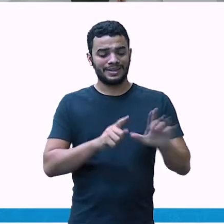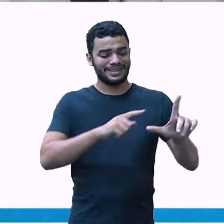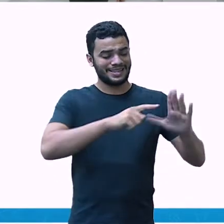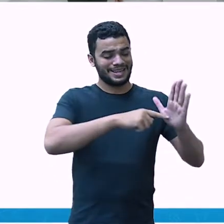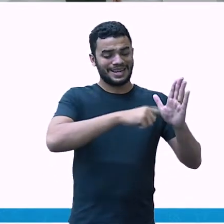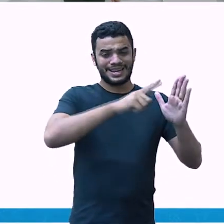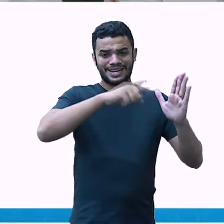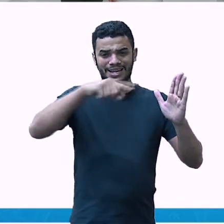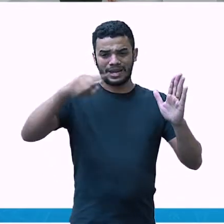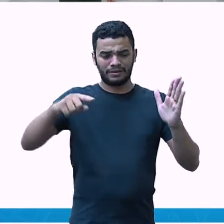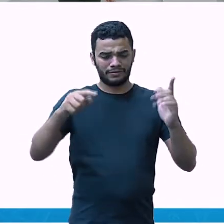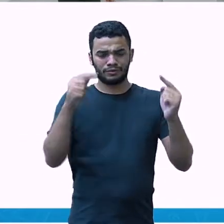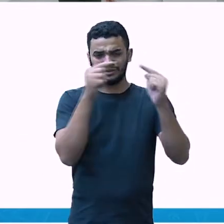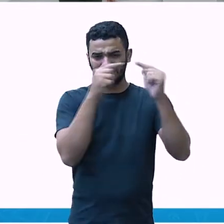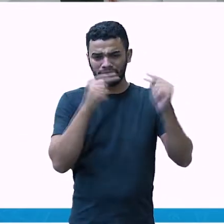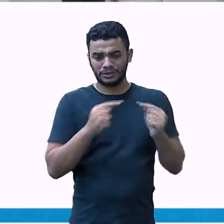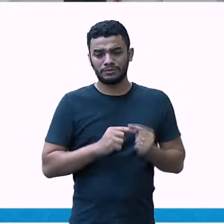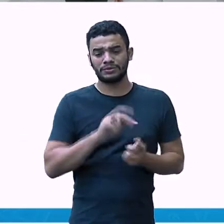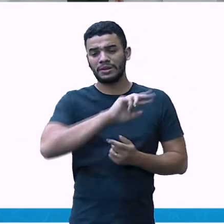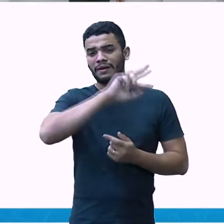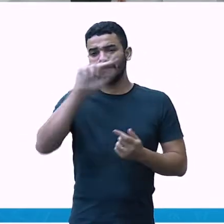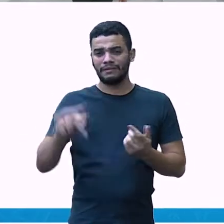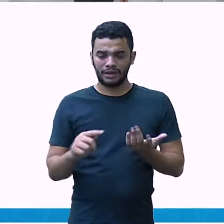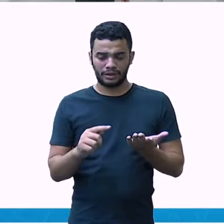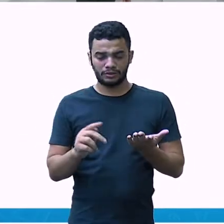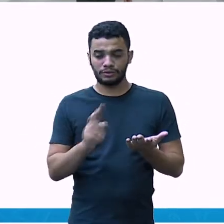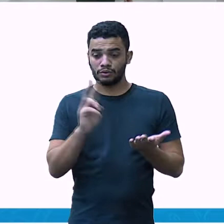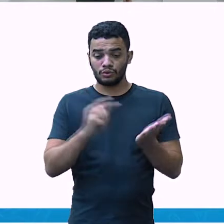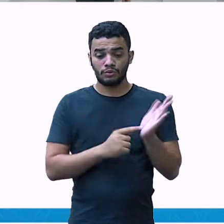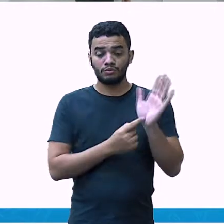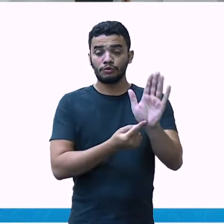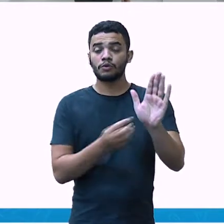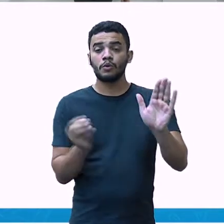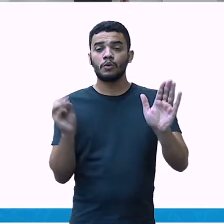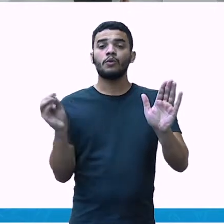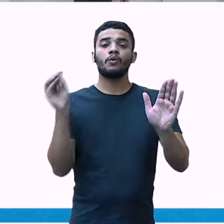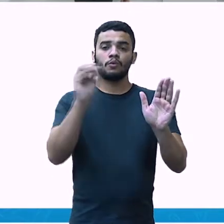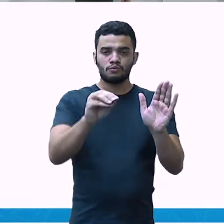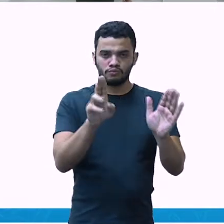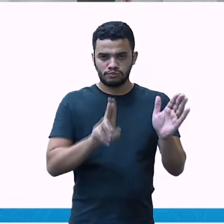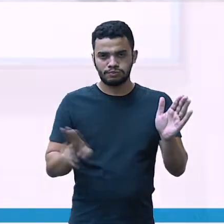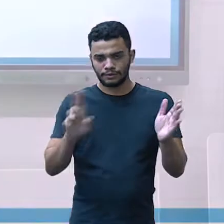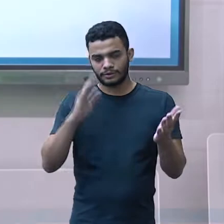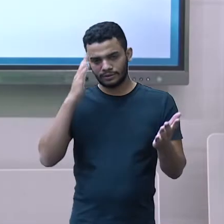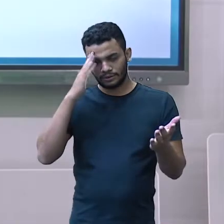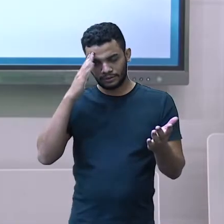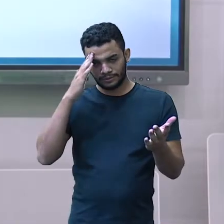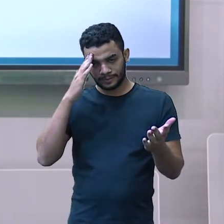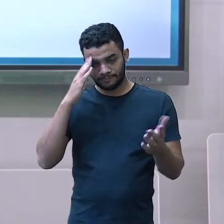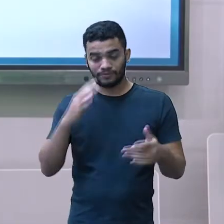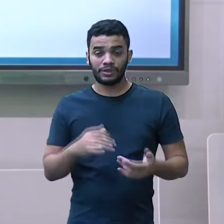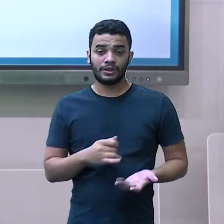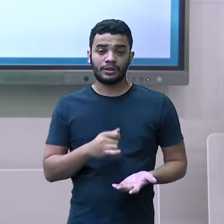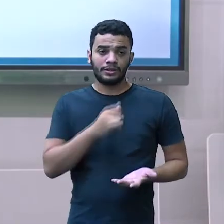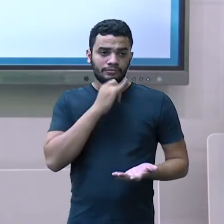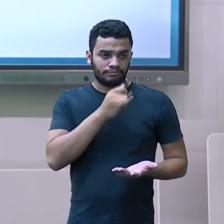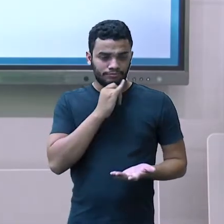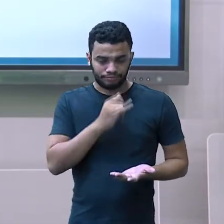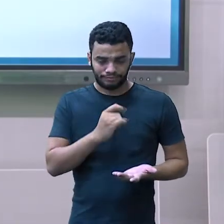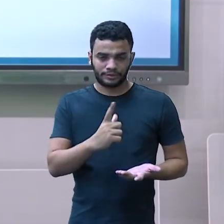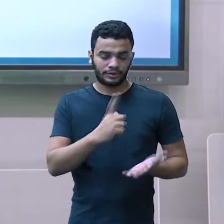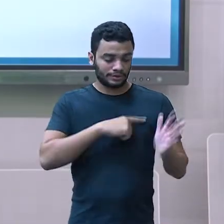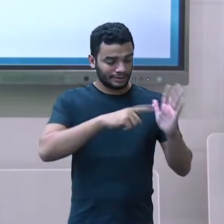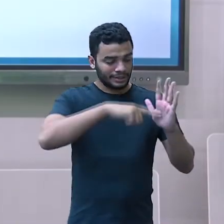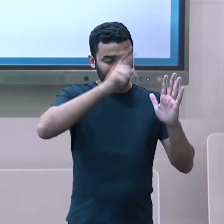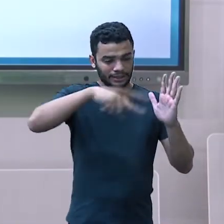tipos de gráficos? Porque tem gráficos que quando você já olha, você já sabe qual é o assunto. Você